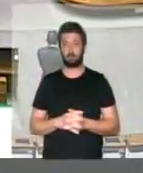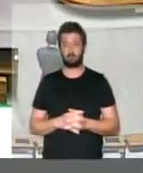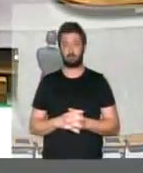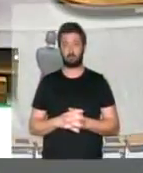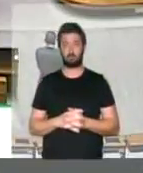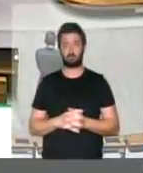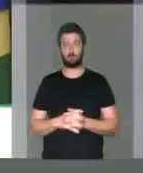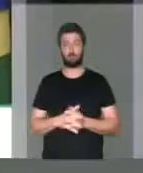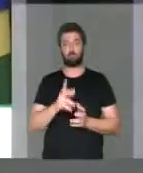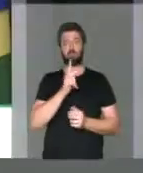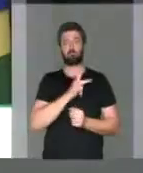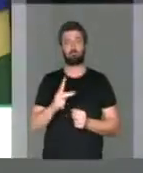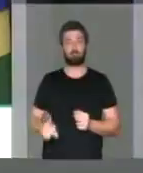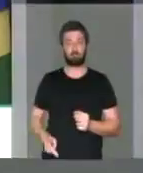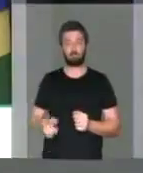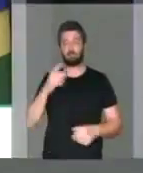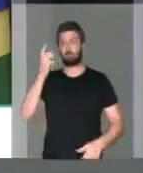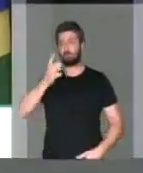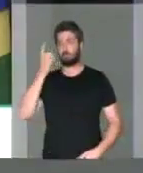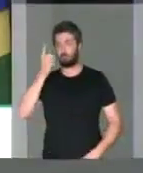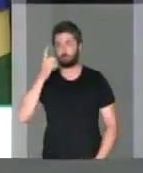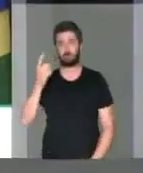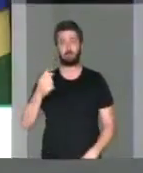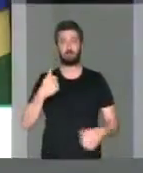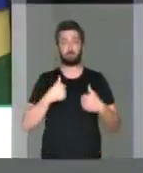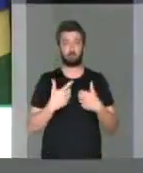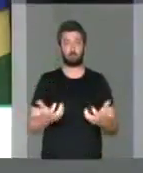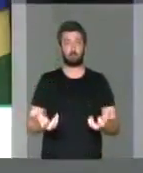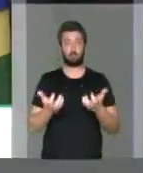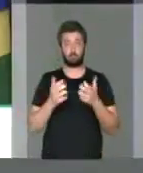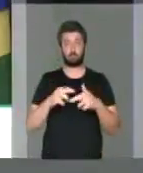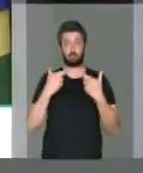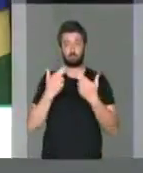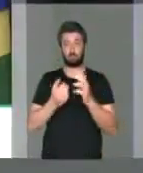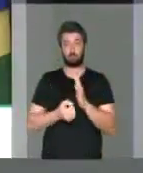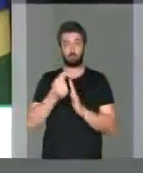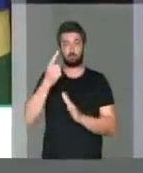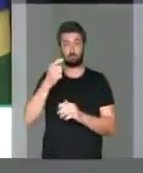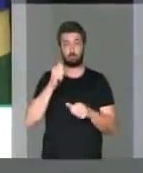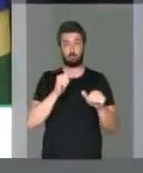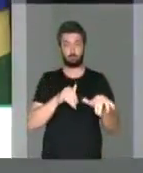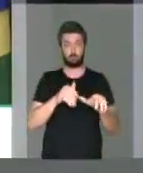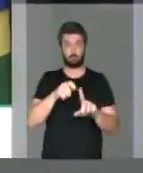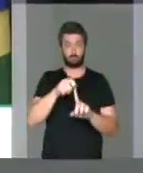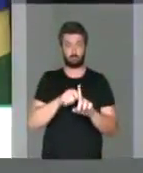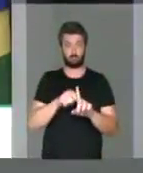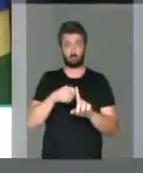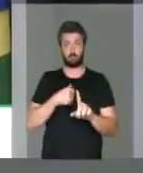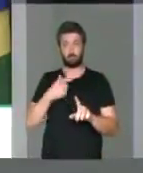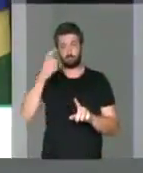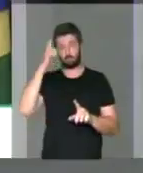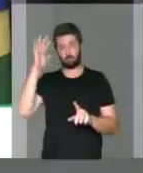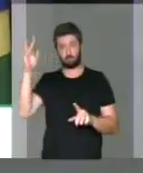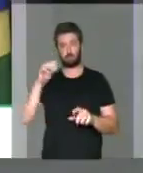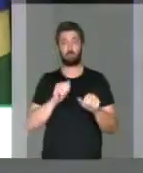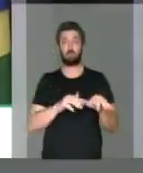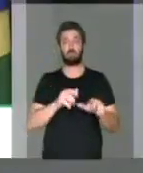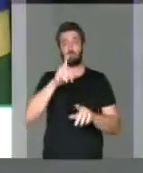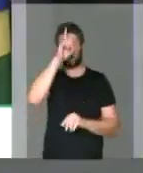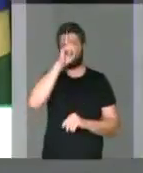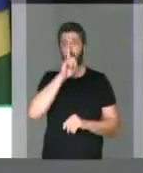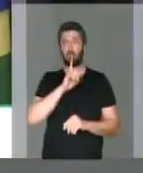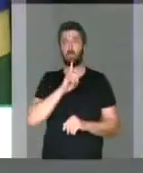Senhor presidente, senhores deputados, quero, nessa primeira reunião do mês de setembro, considerado setembro amarelo,